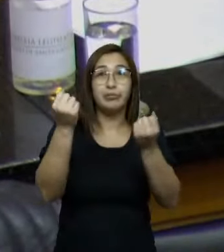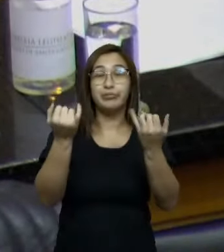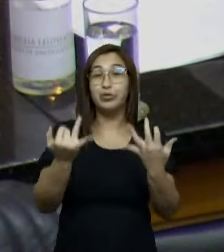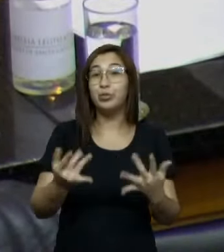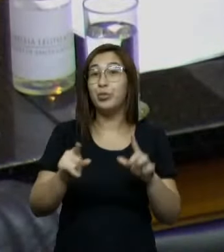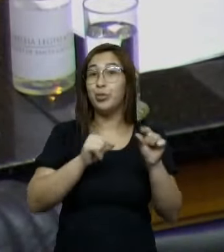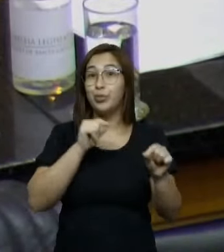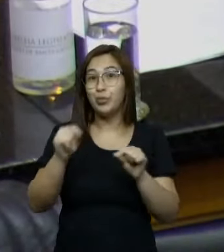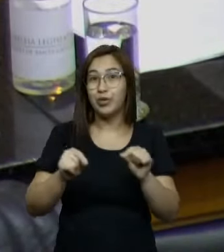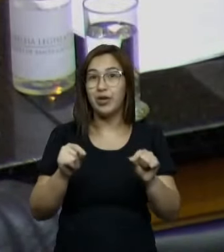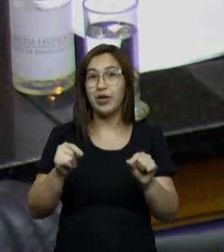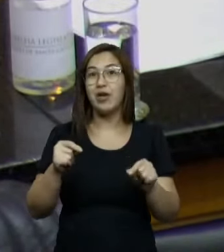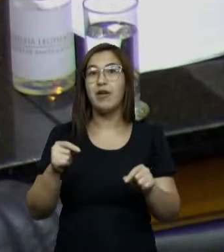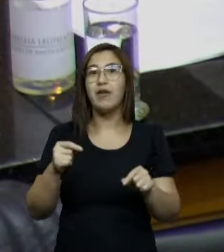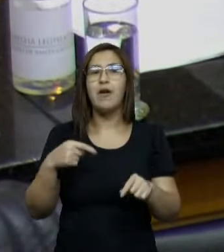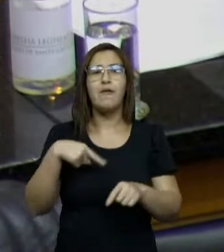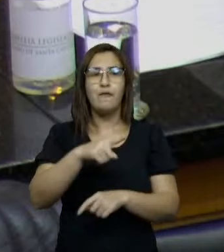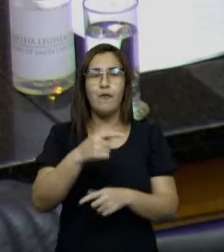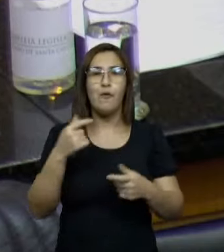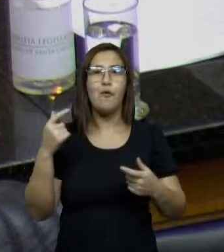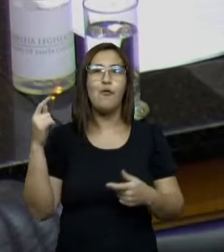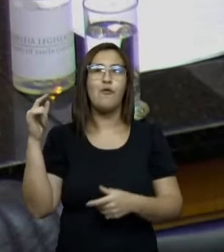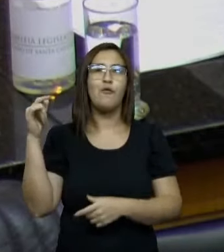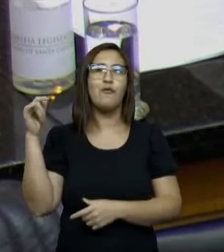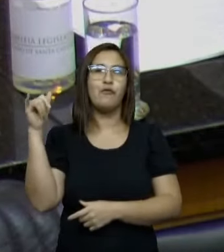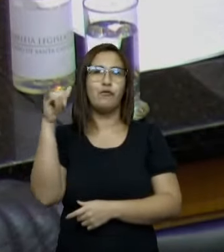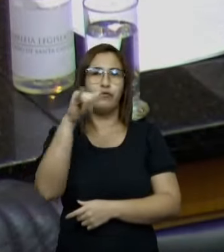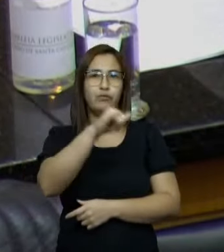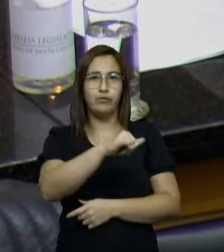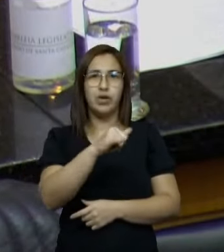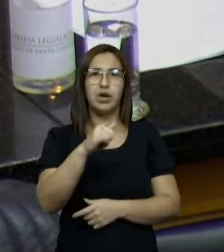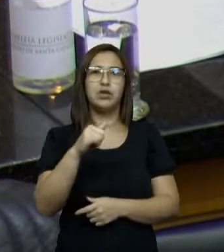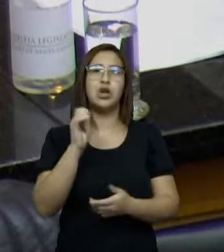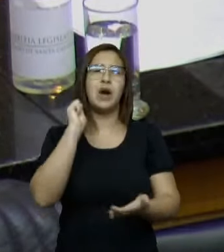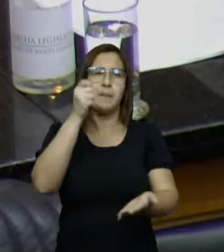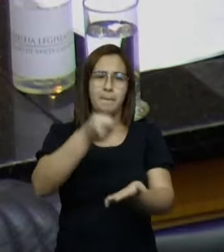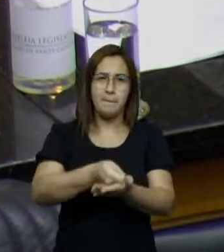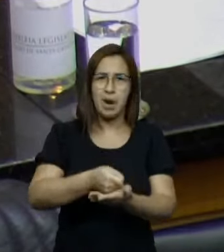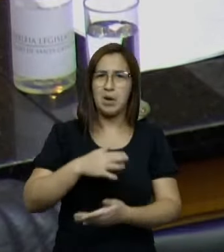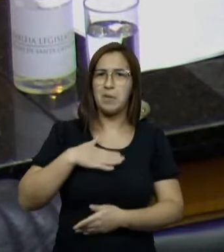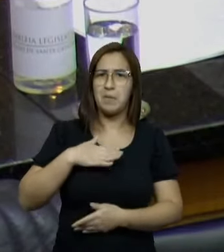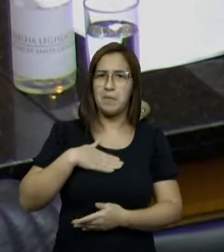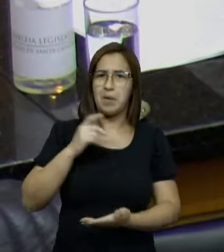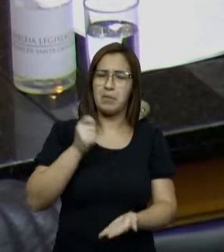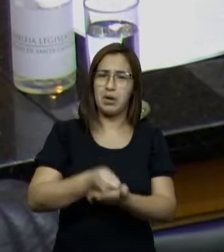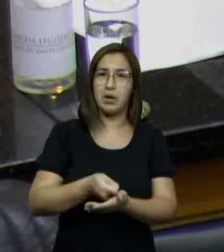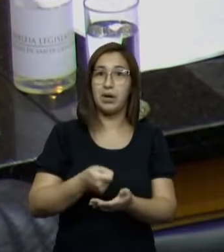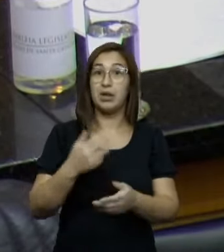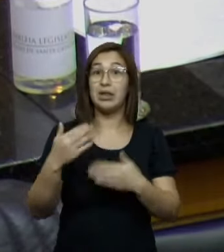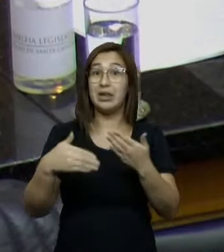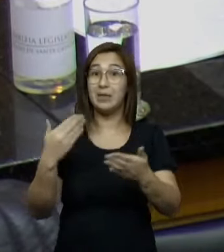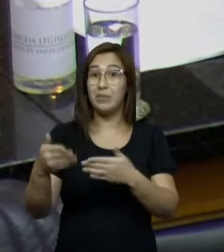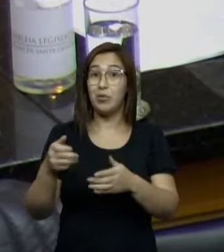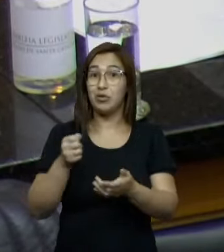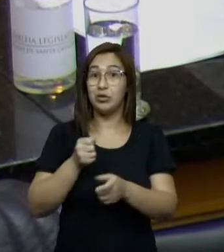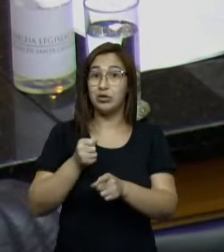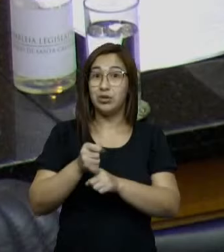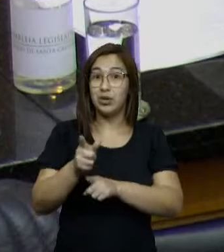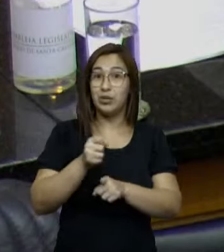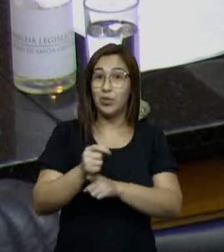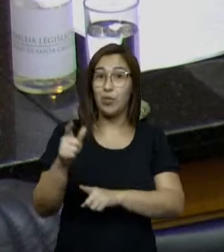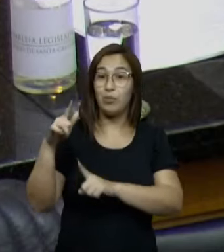fazer viagens com voos comerciais. Aí depois alugou um helicóptero, que gastava em torno